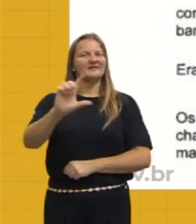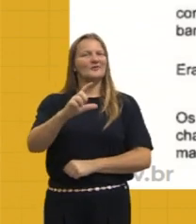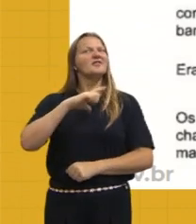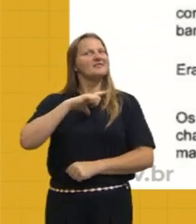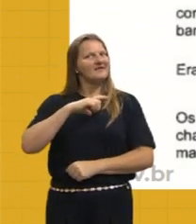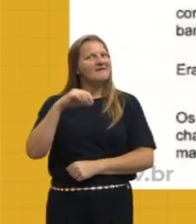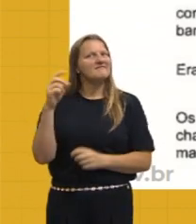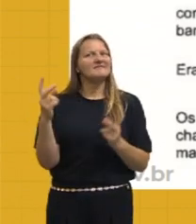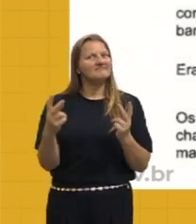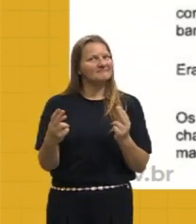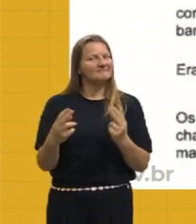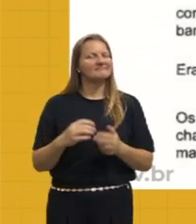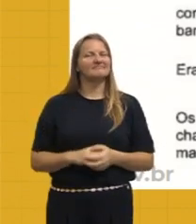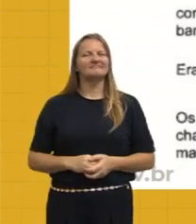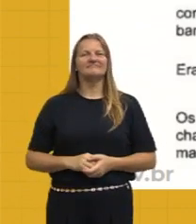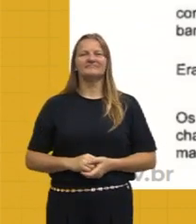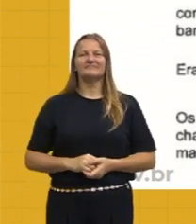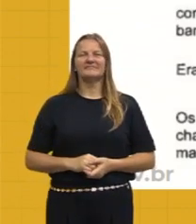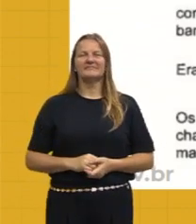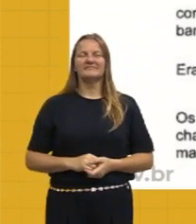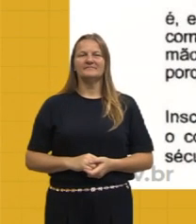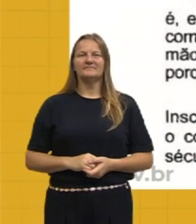dentro da prova de linguagens